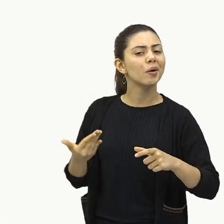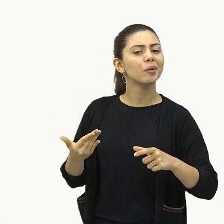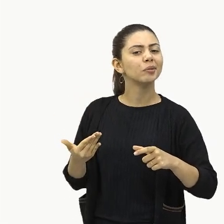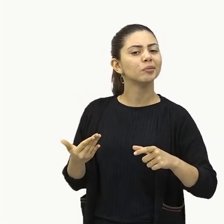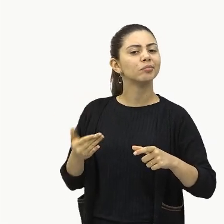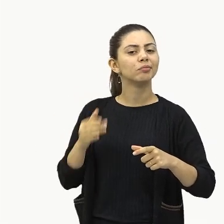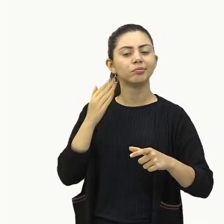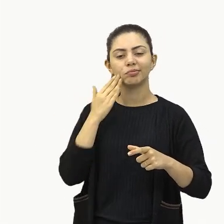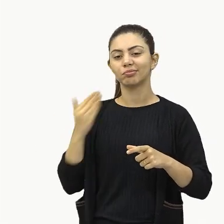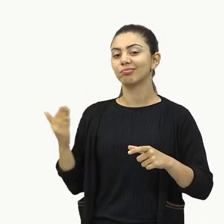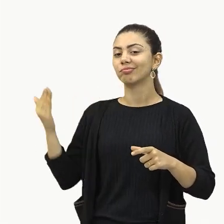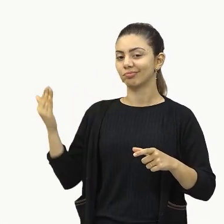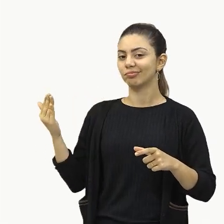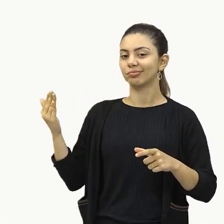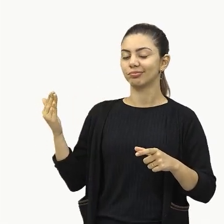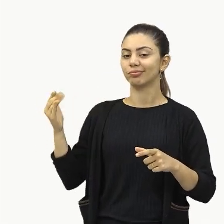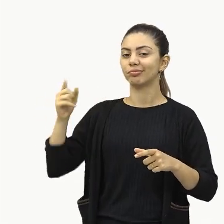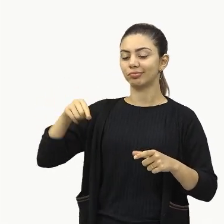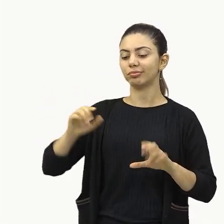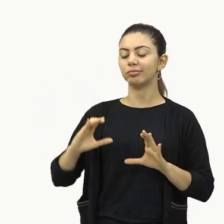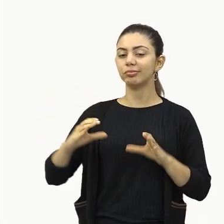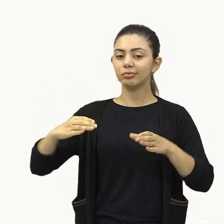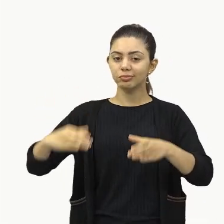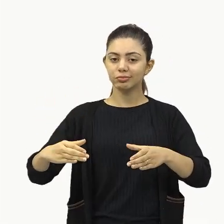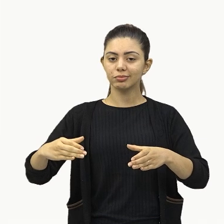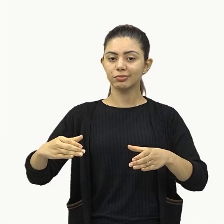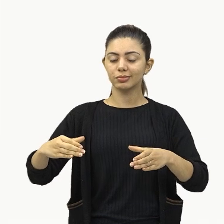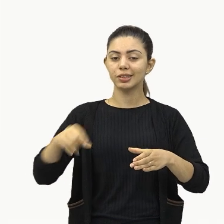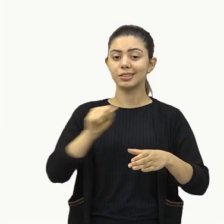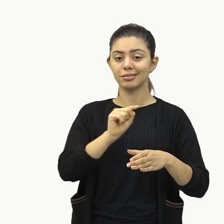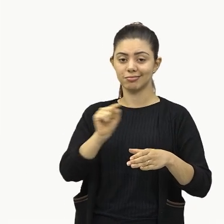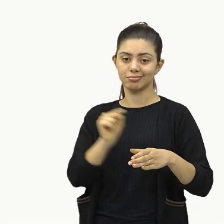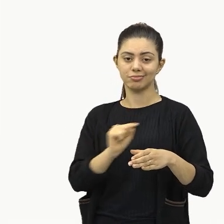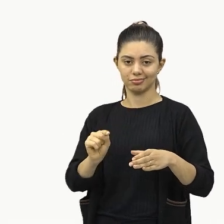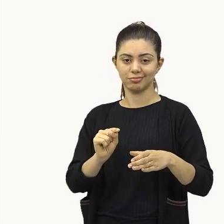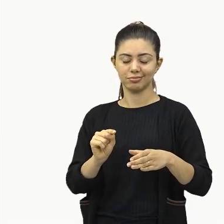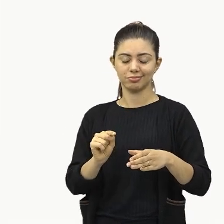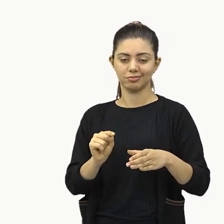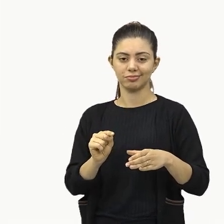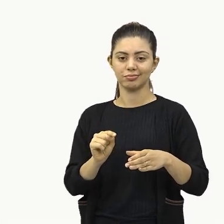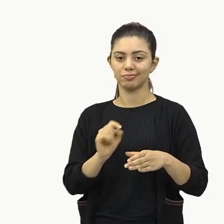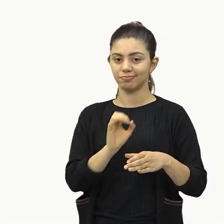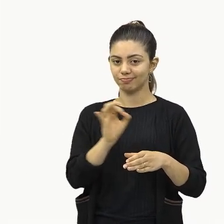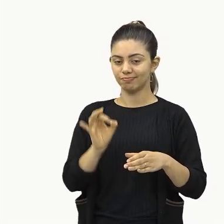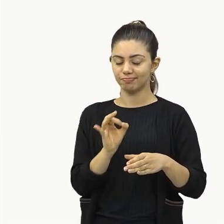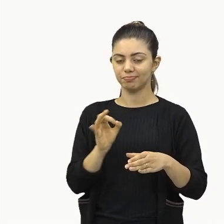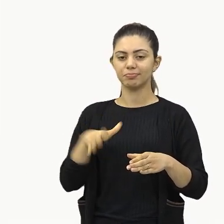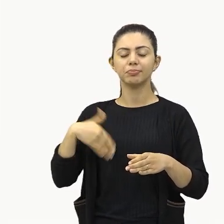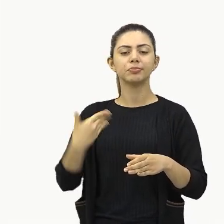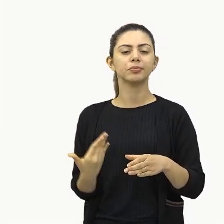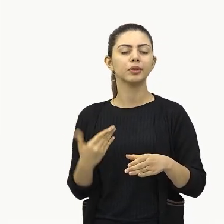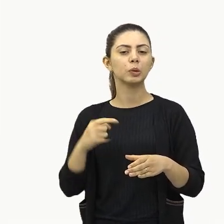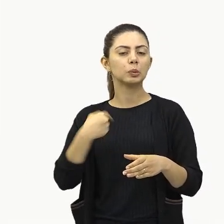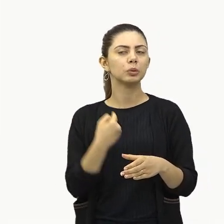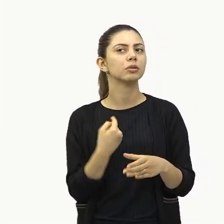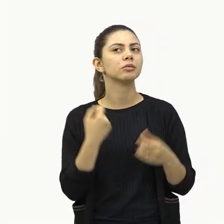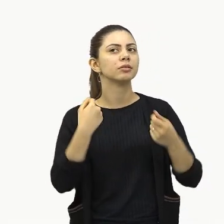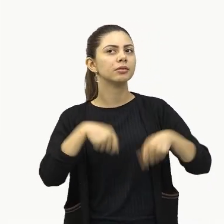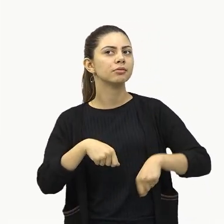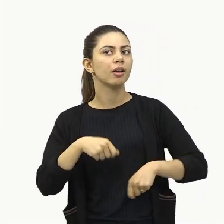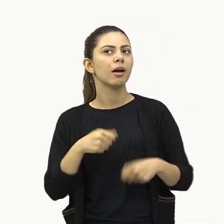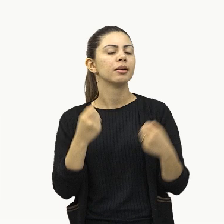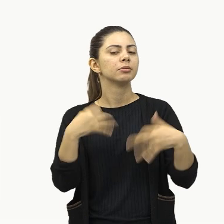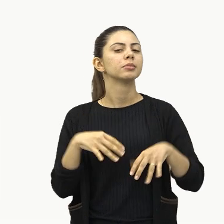vem após o N? É o conjunto dos inteiros, ok? Então, nós podemos dizer que